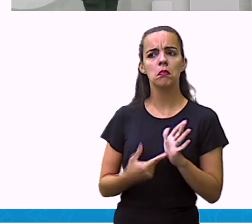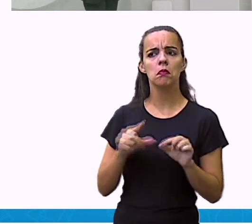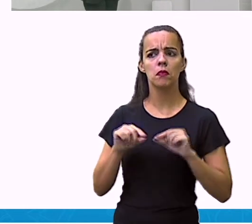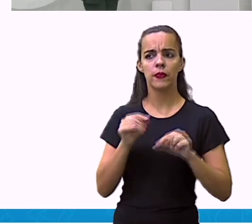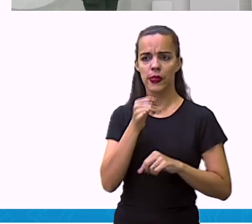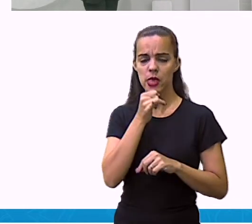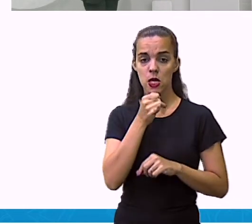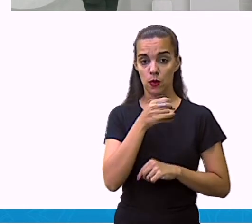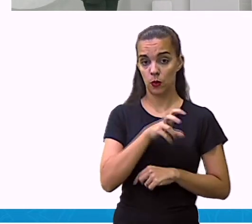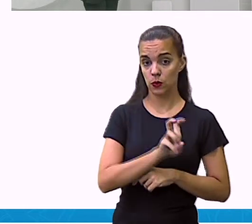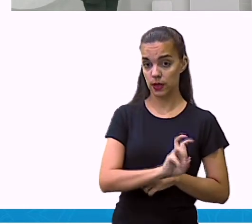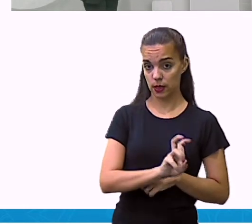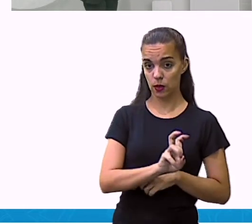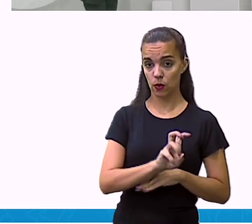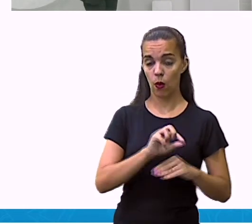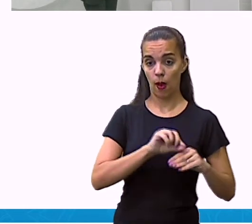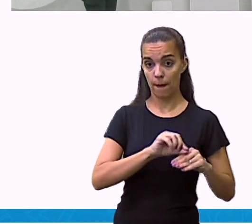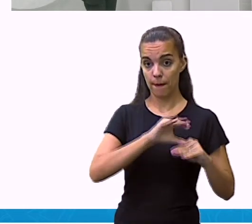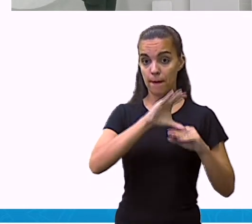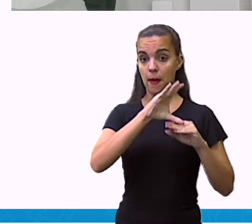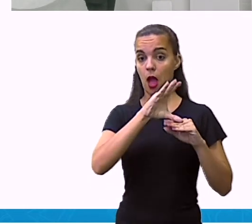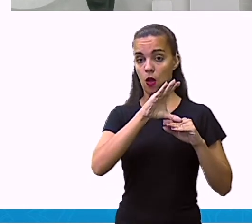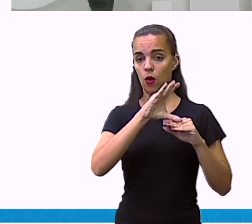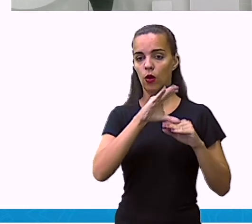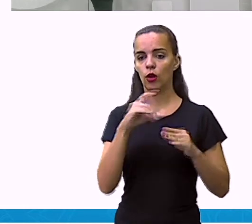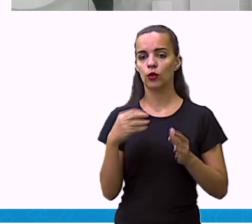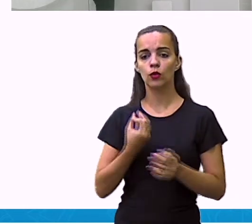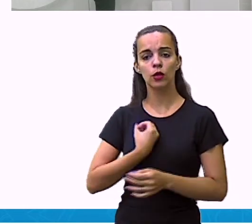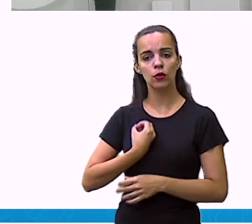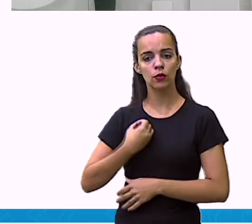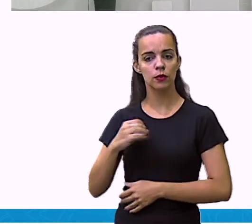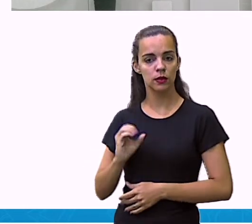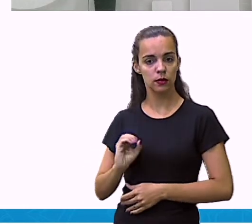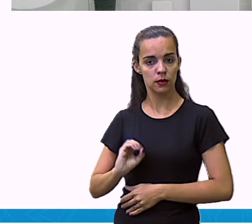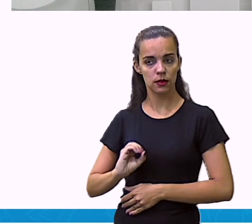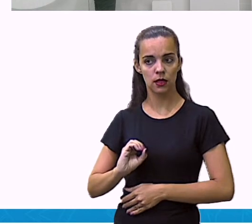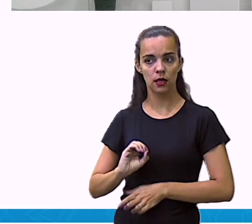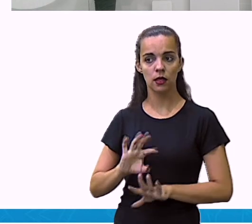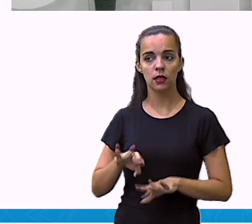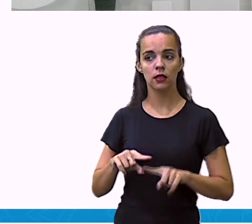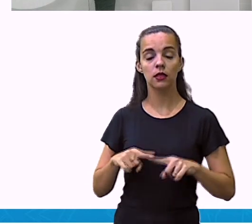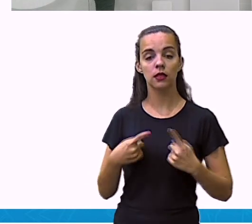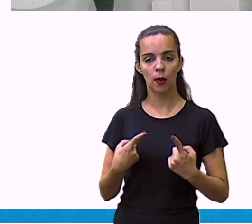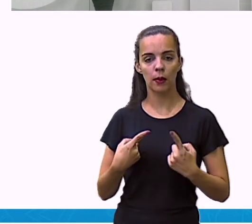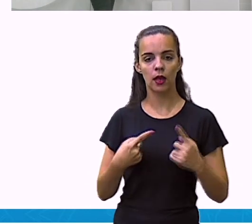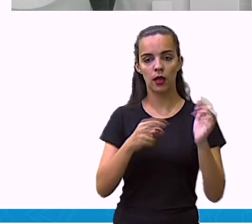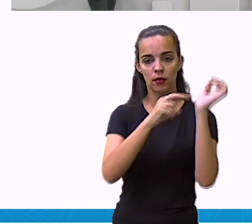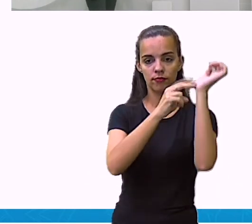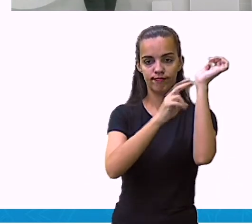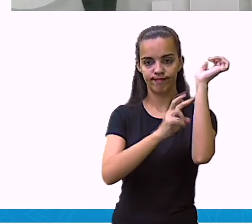5 é maior do que o 0. Então, estou falando da minha ordem